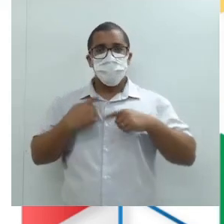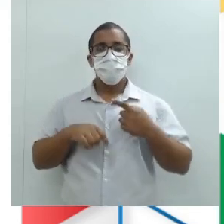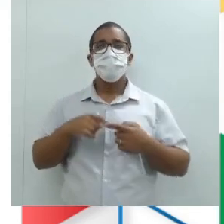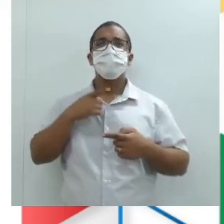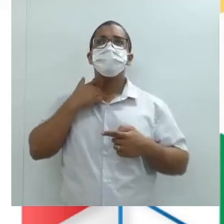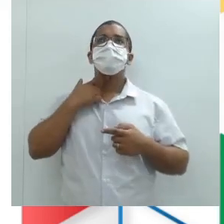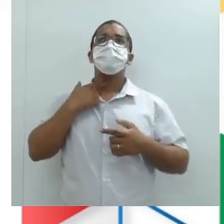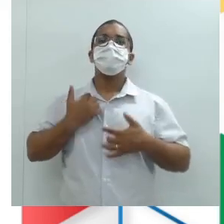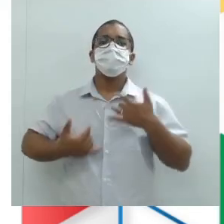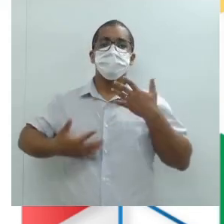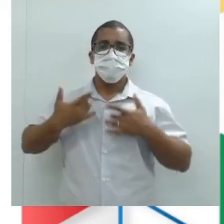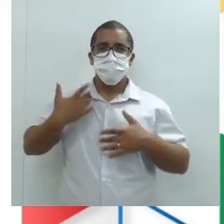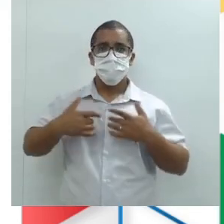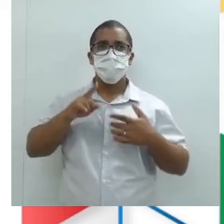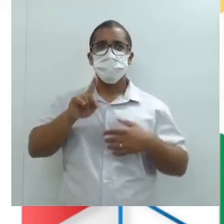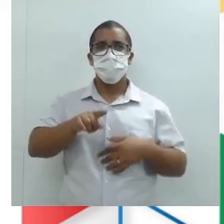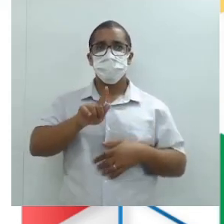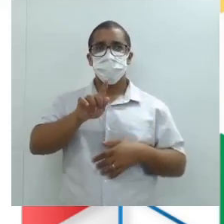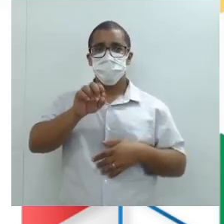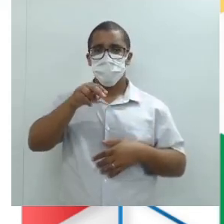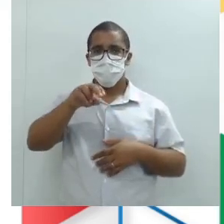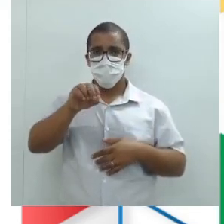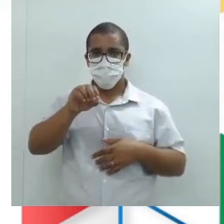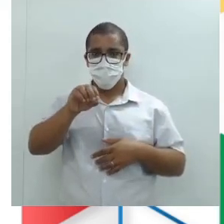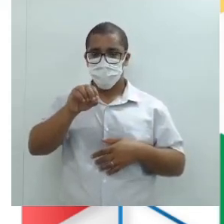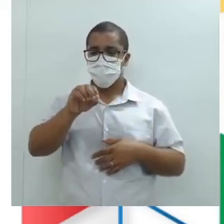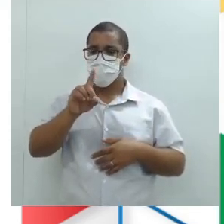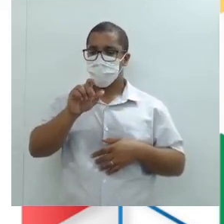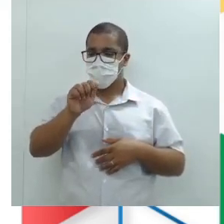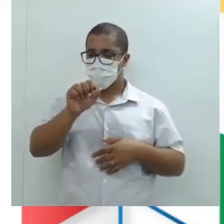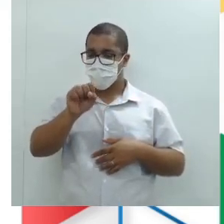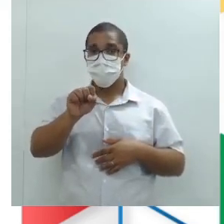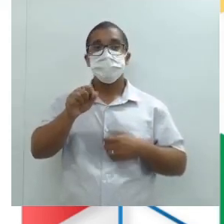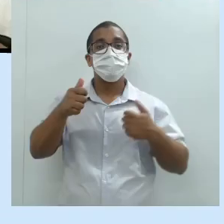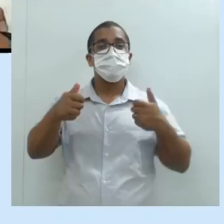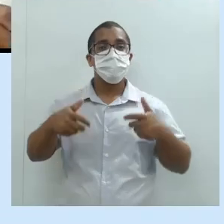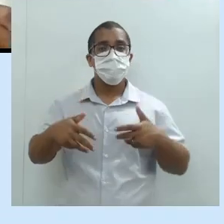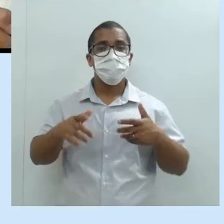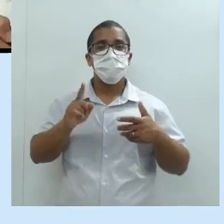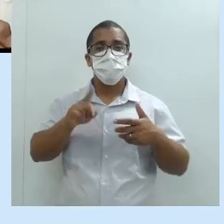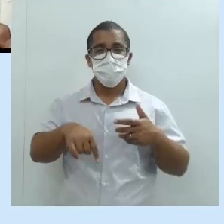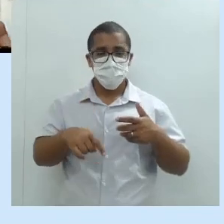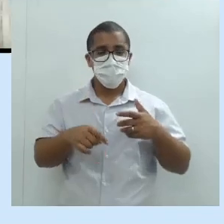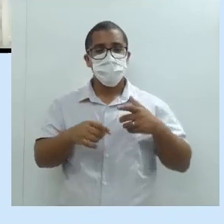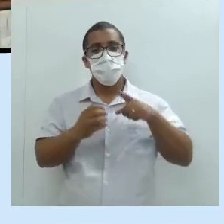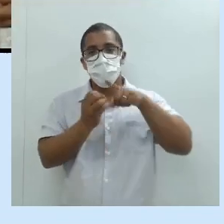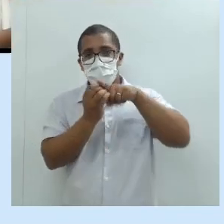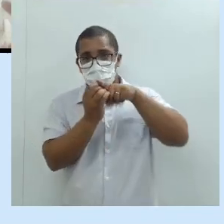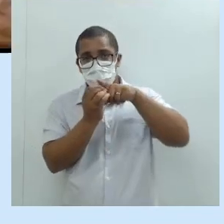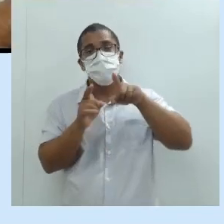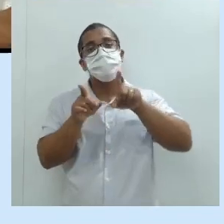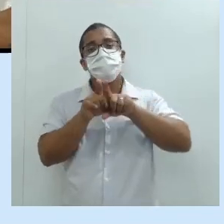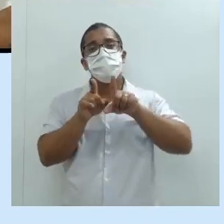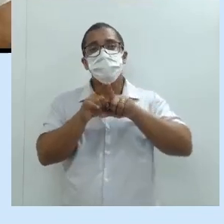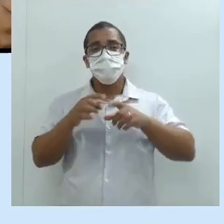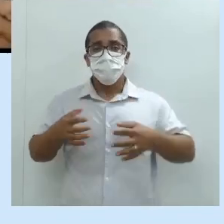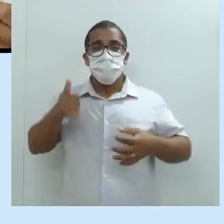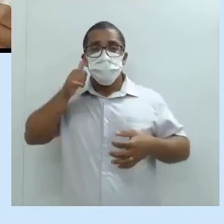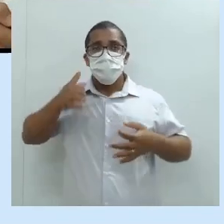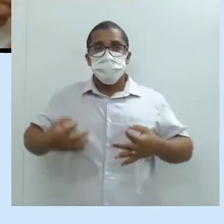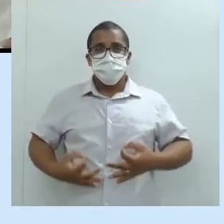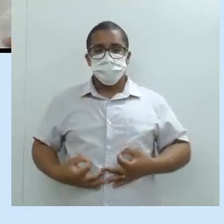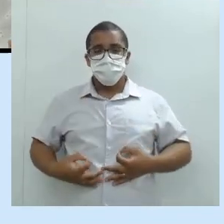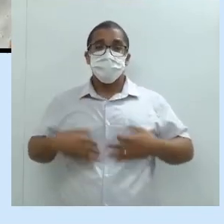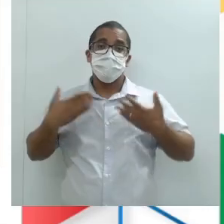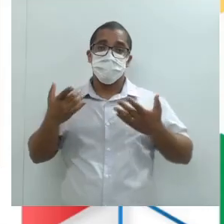sexuais pelas gônadas. Quando eu falo das gônadas, eu estou falando tanto dos testículos quanto dos ovários. E